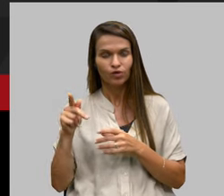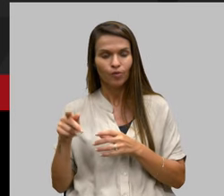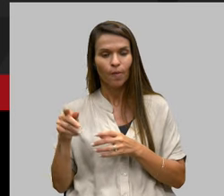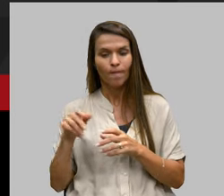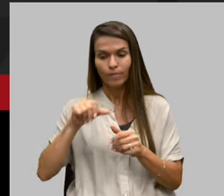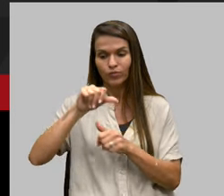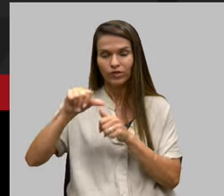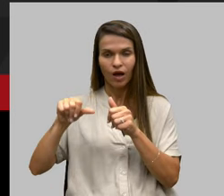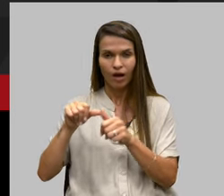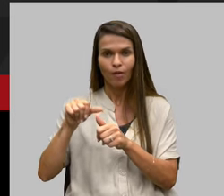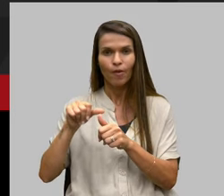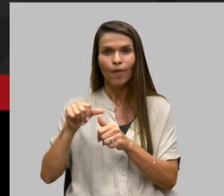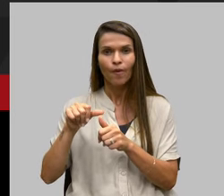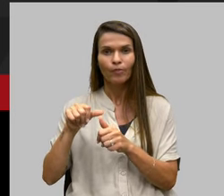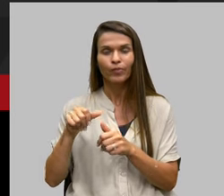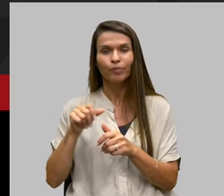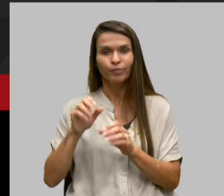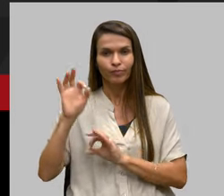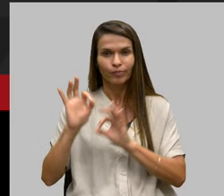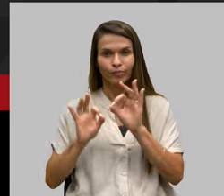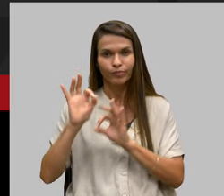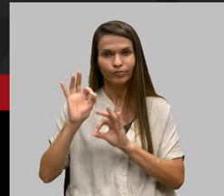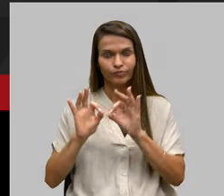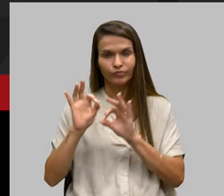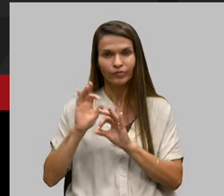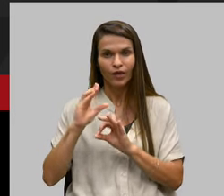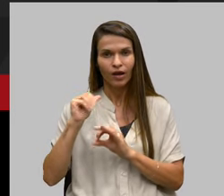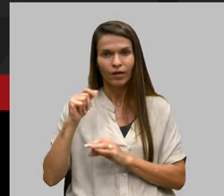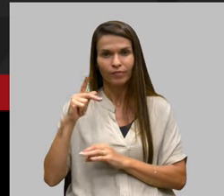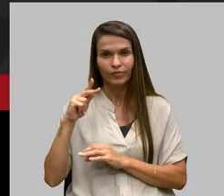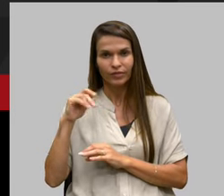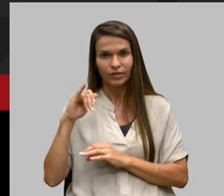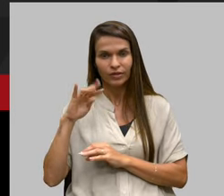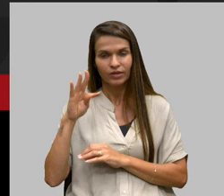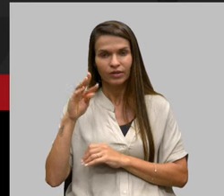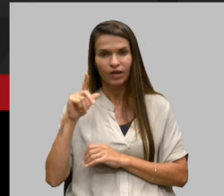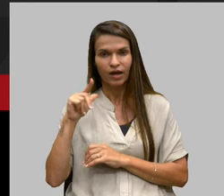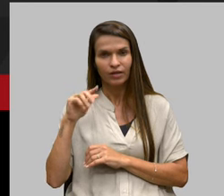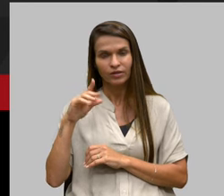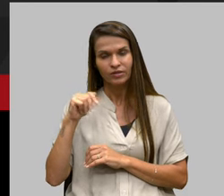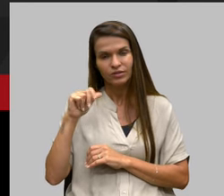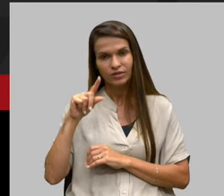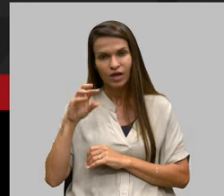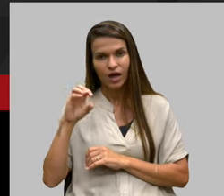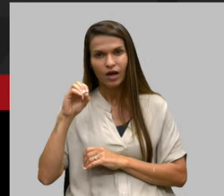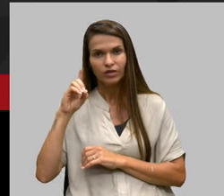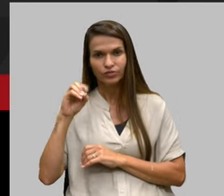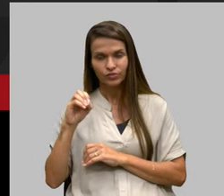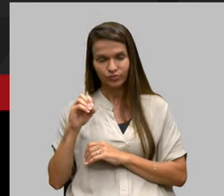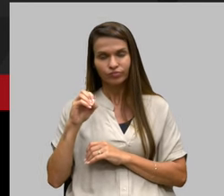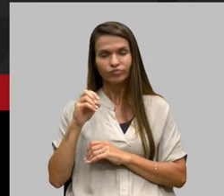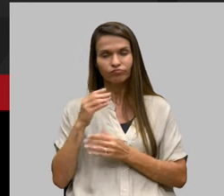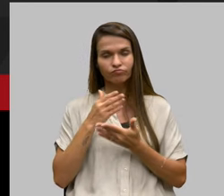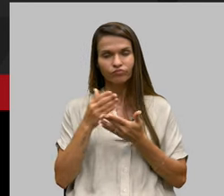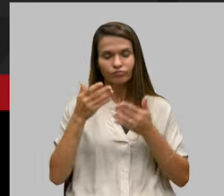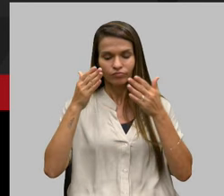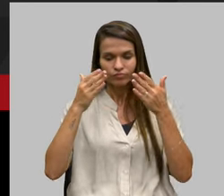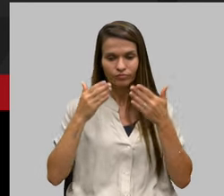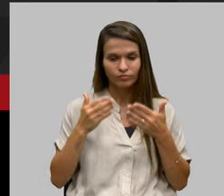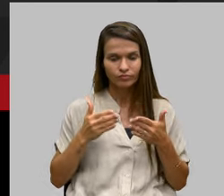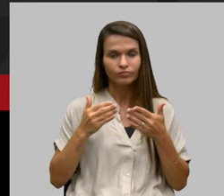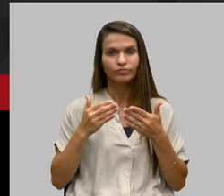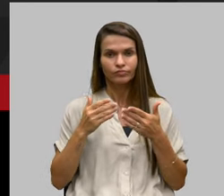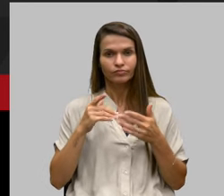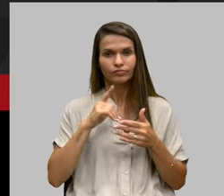gente chama de compra de vidas e aí que é o interessante na na medida em que você tem ciência atorial para para para fundamentar a